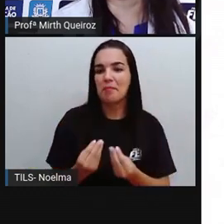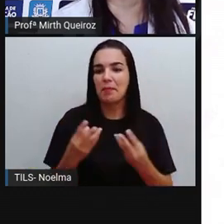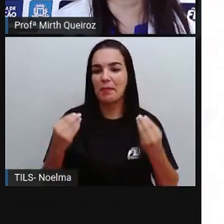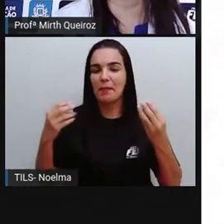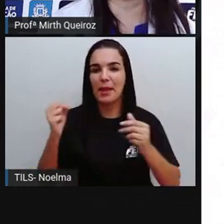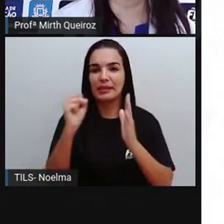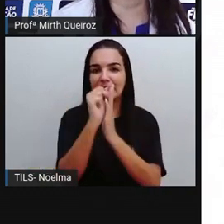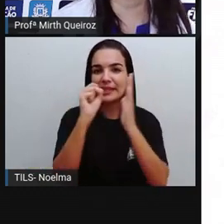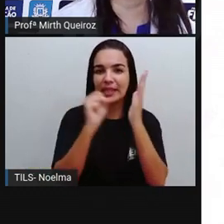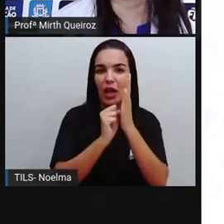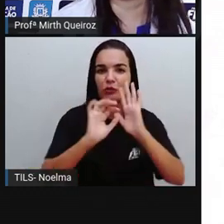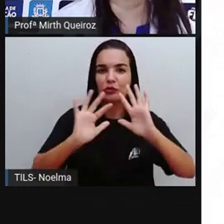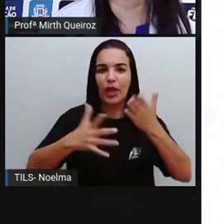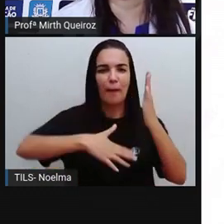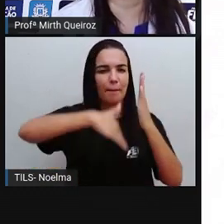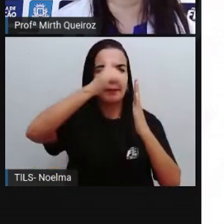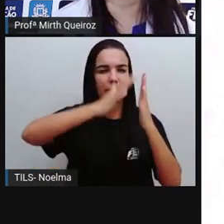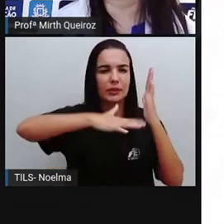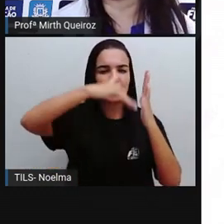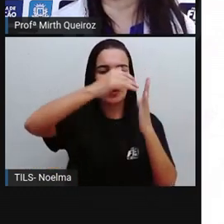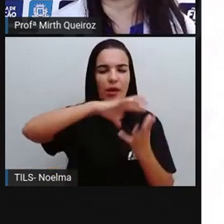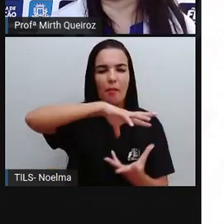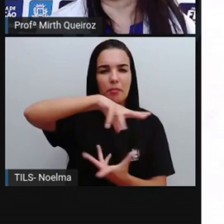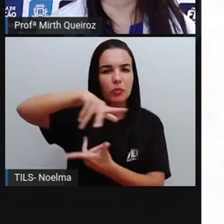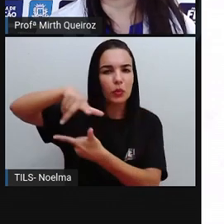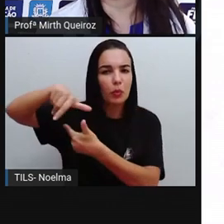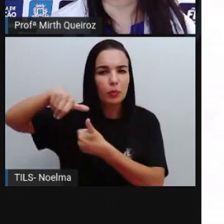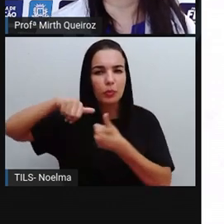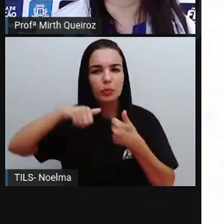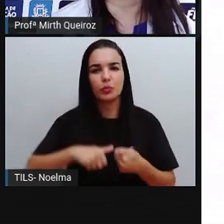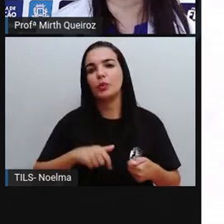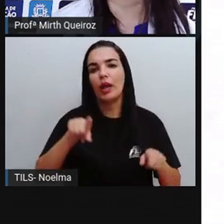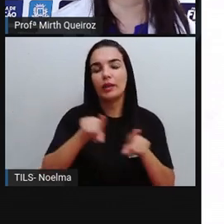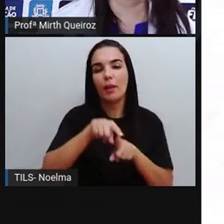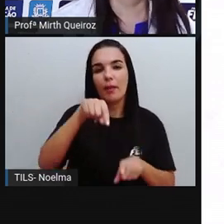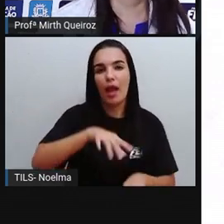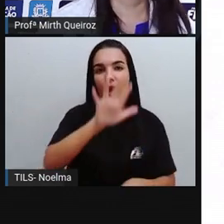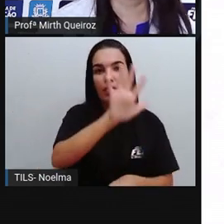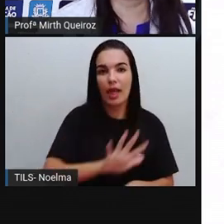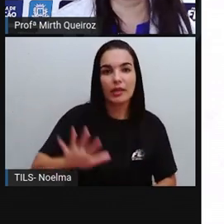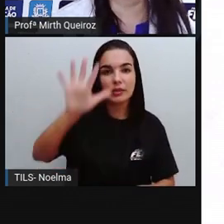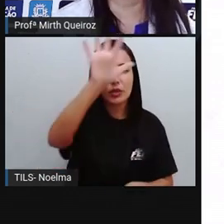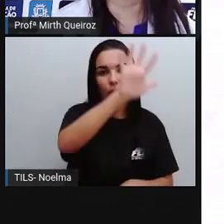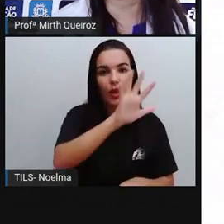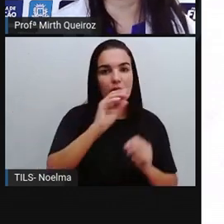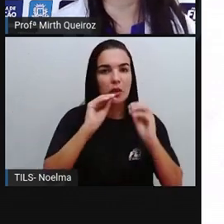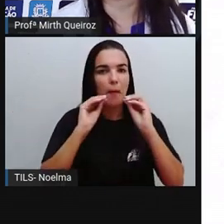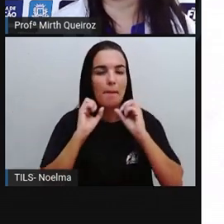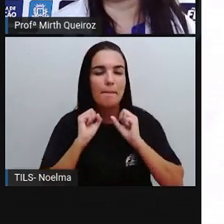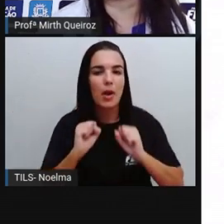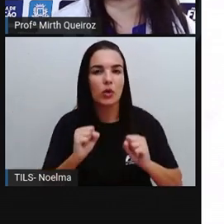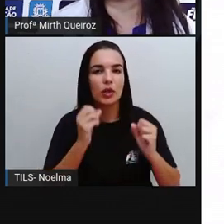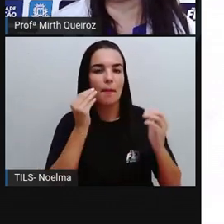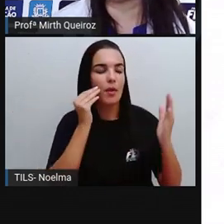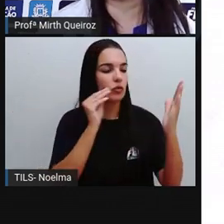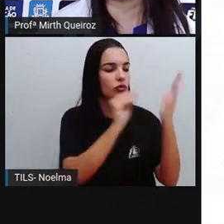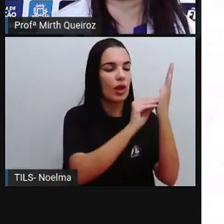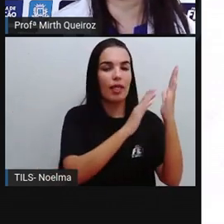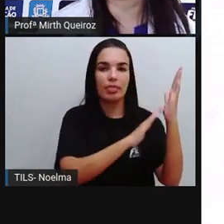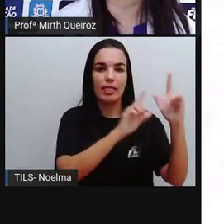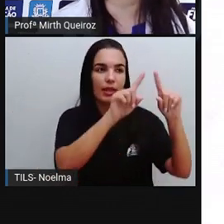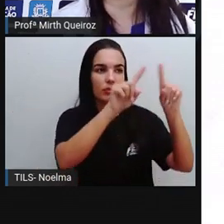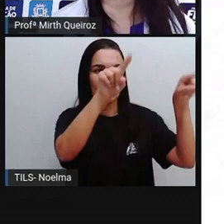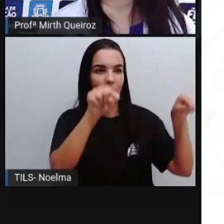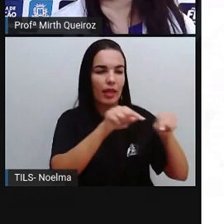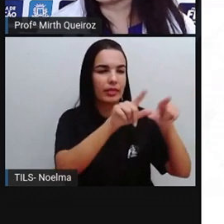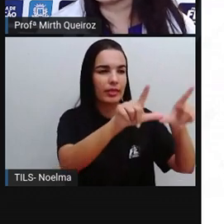pintores internacionais e nacionais vão retratar aí, através de suas telas, lugares que fizeram parte do seu